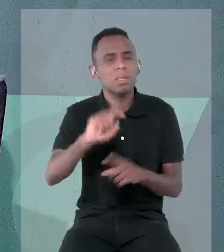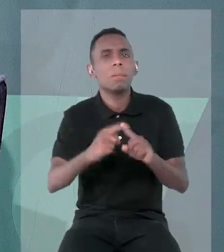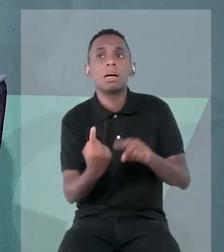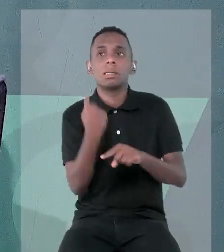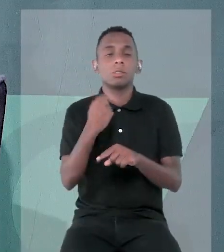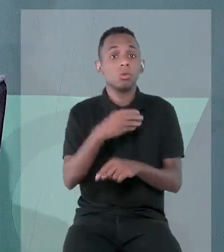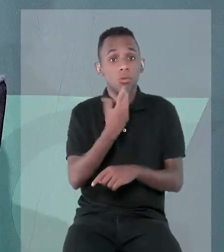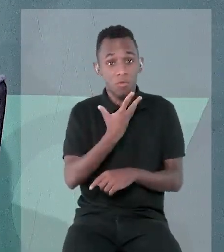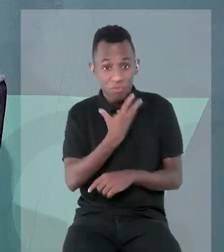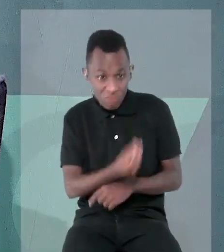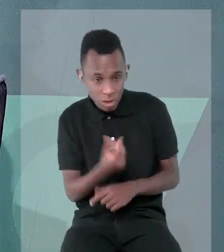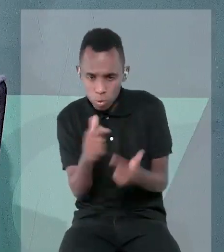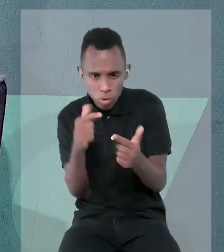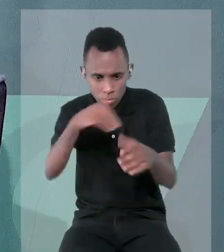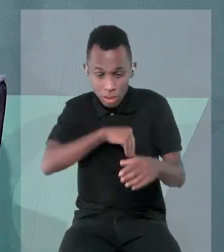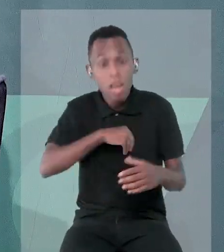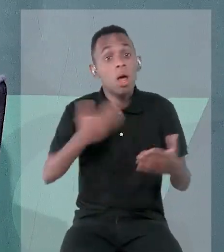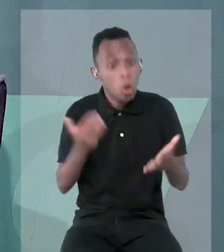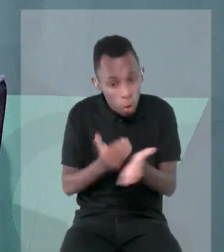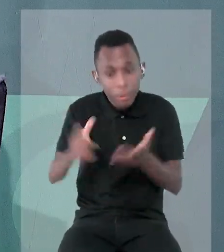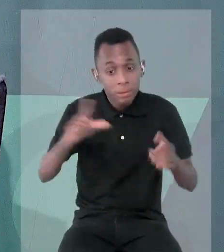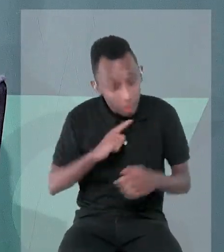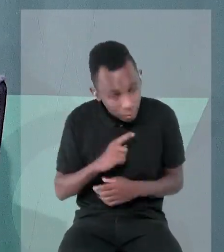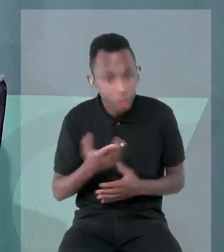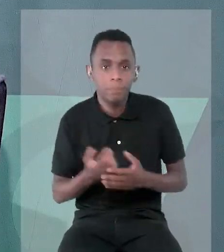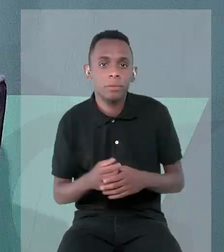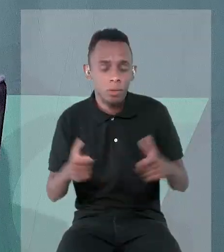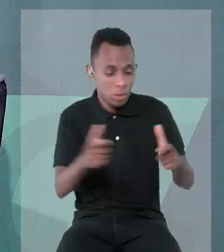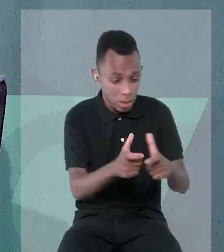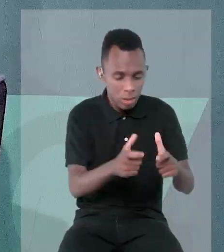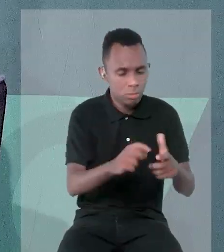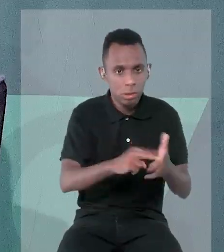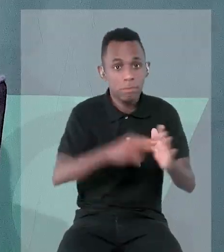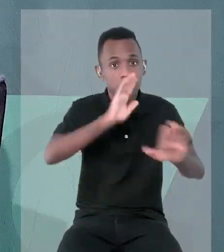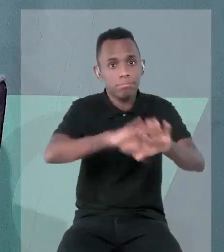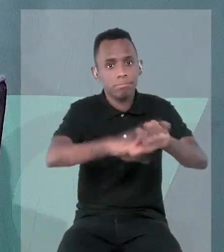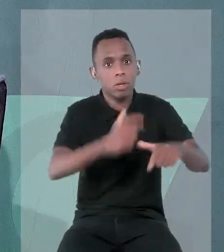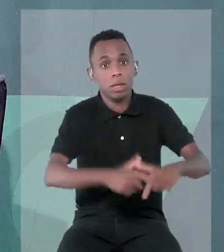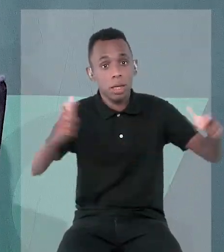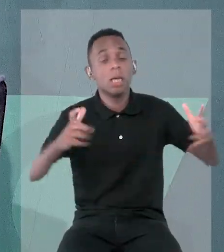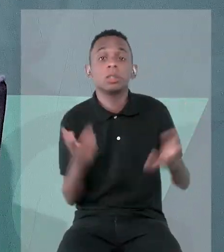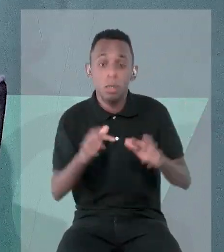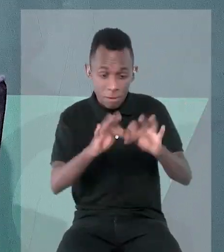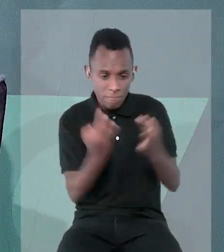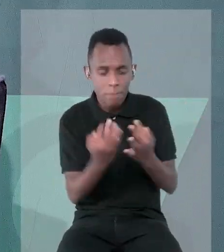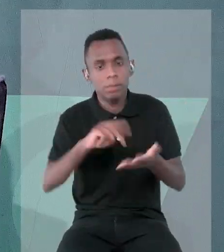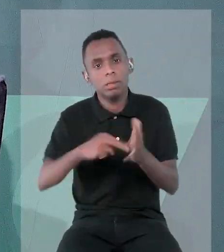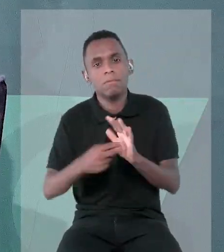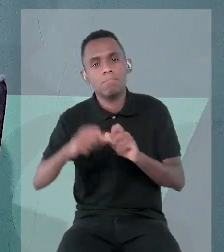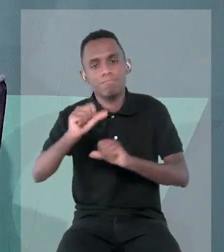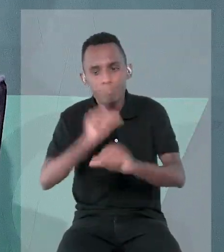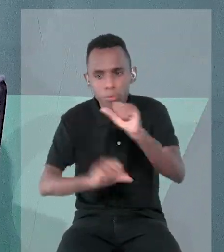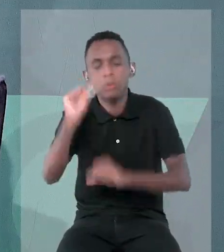renda também tem e os avós também têm. Então é uma diferença muito grande. Uma terra que era pequena se torna grande, e para aquela família é uma mudança de cenário